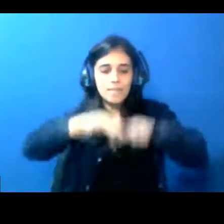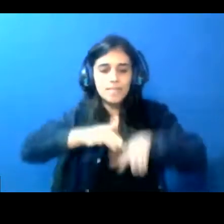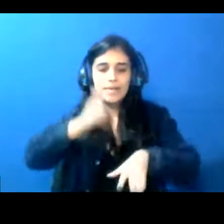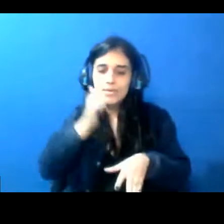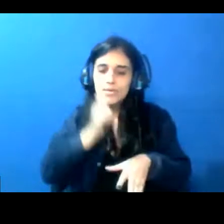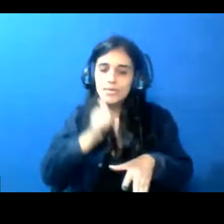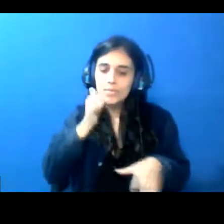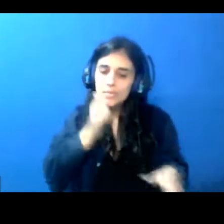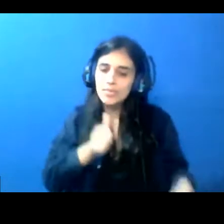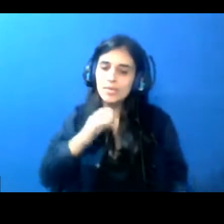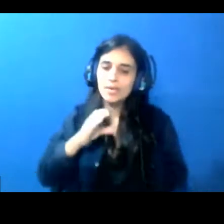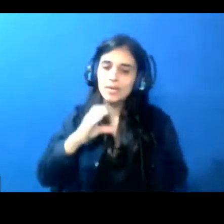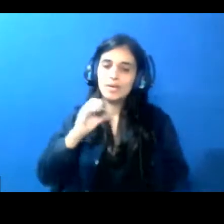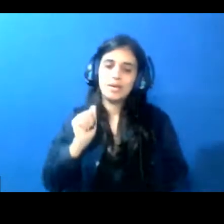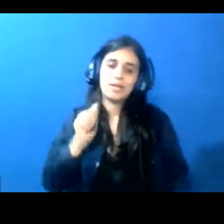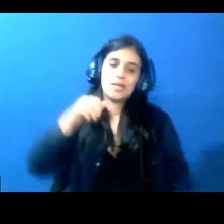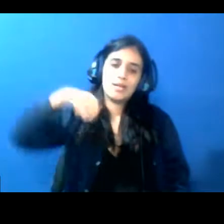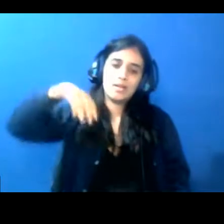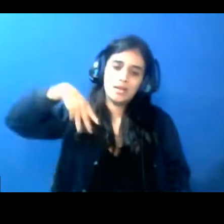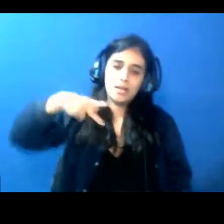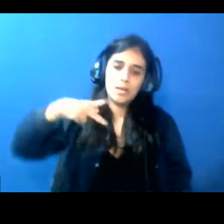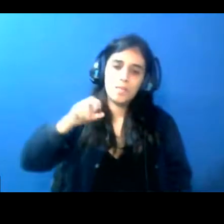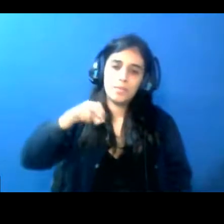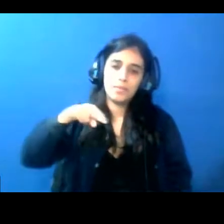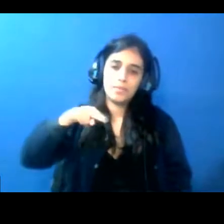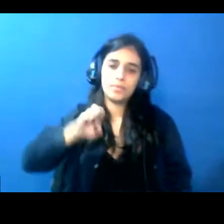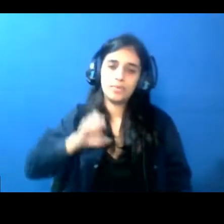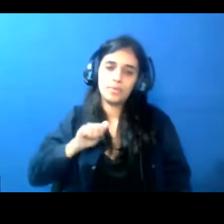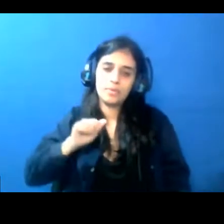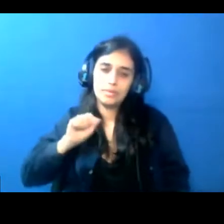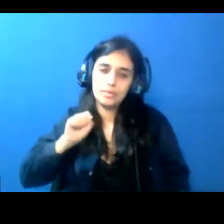camponesas, essas ligas camponesas foram